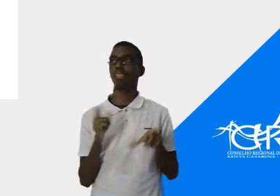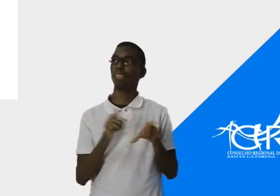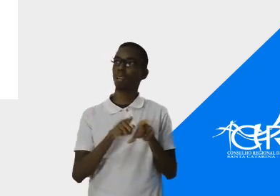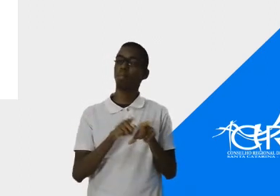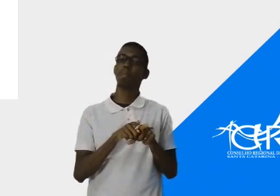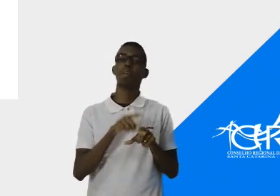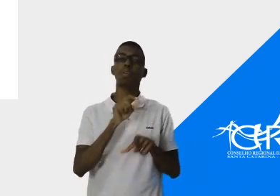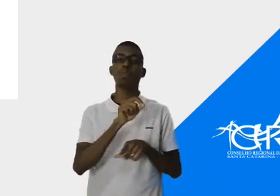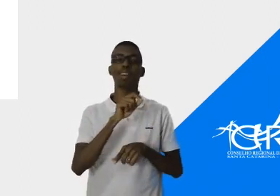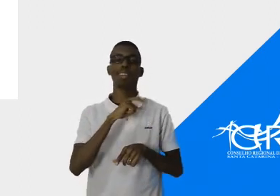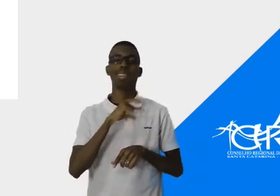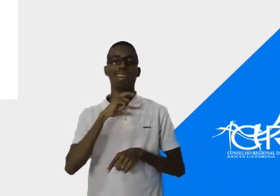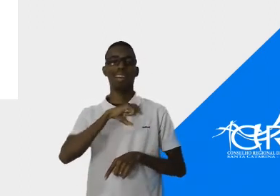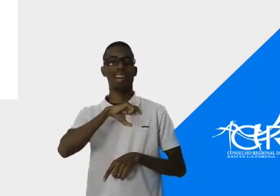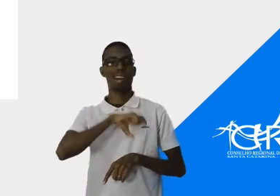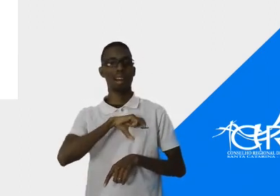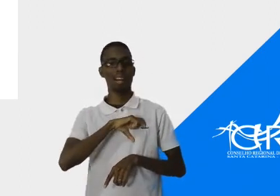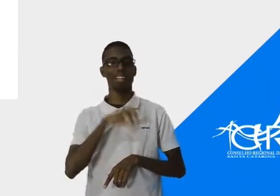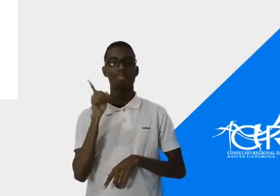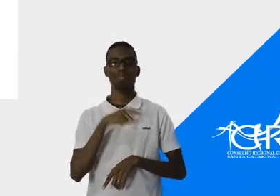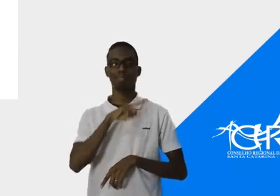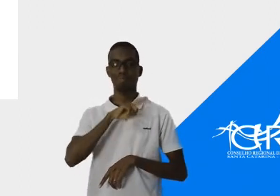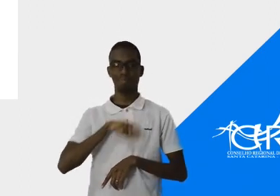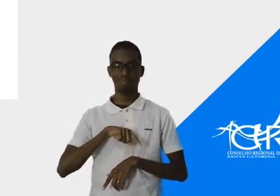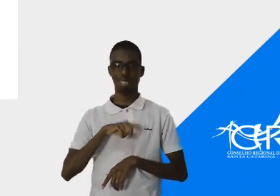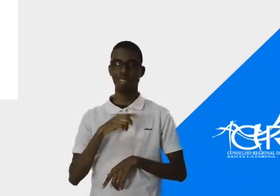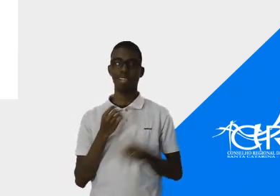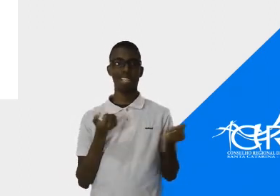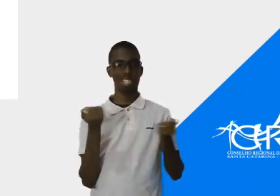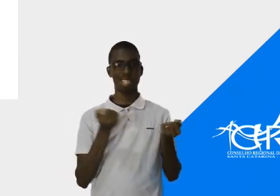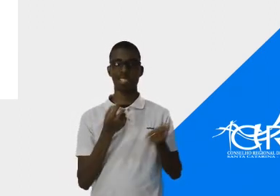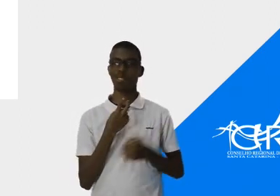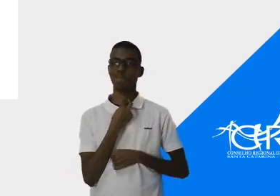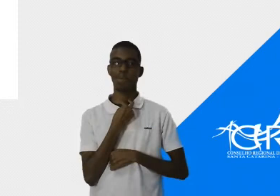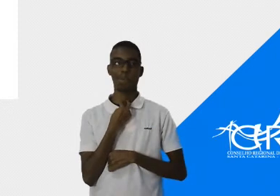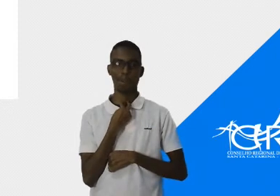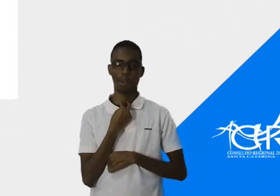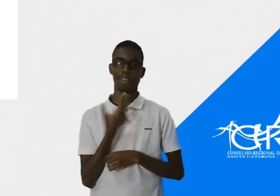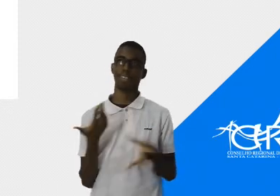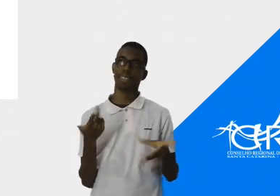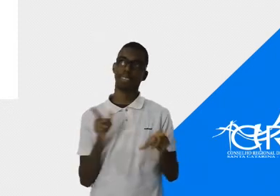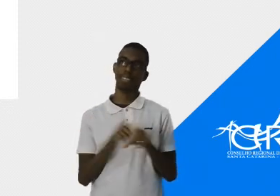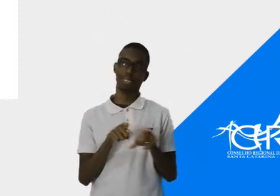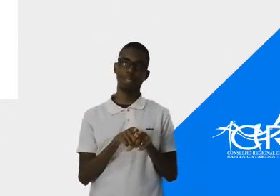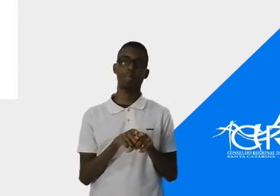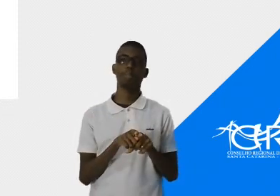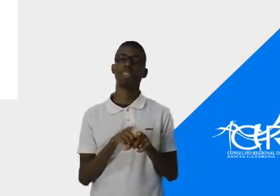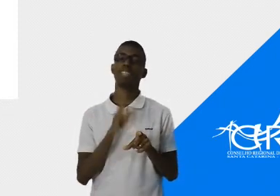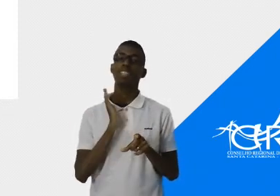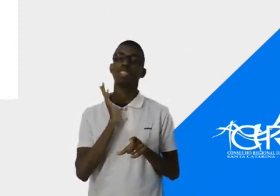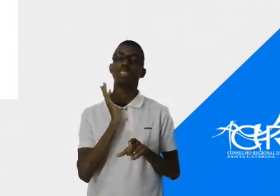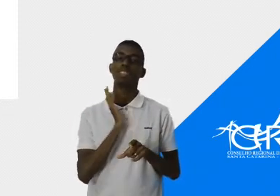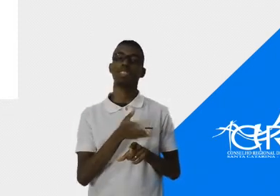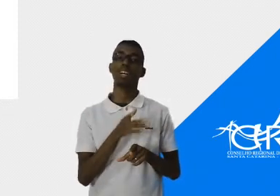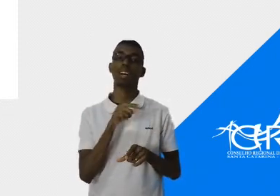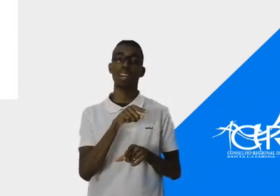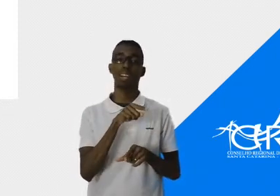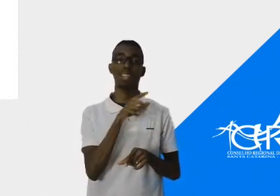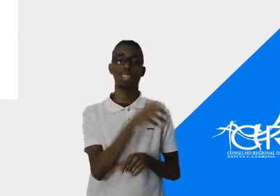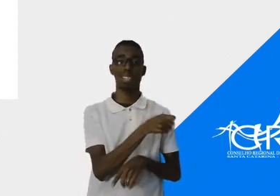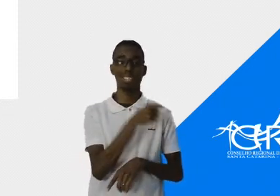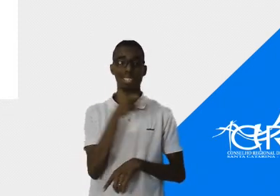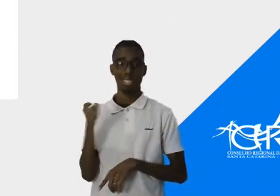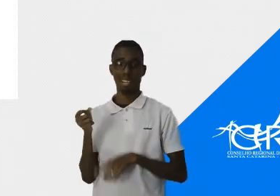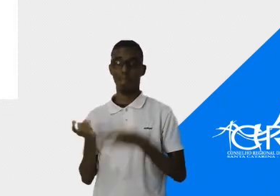carteira de habilitação, da possibilidade de dirigir, né, a retirada de reincidentes para tratamento no trânsito na Alemanha